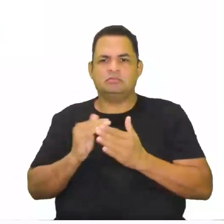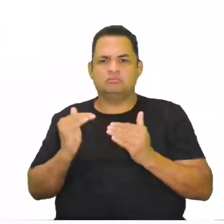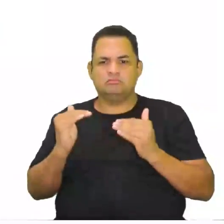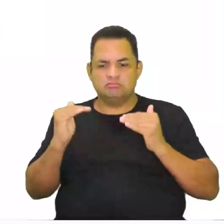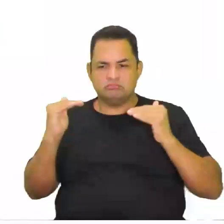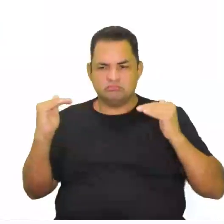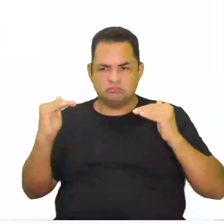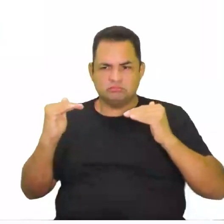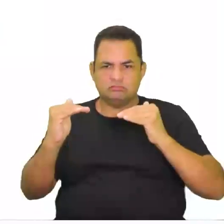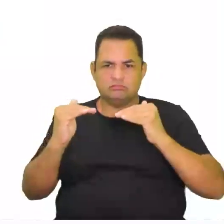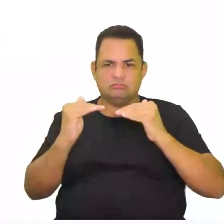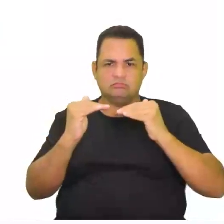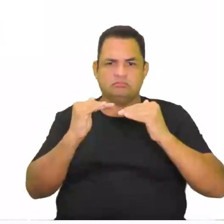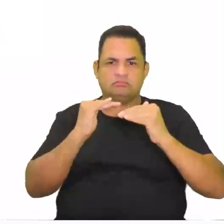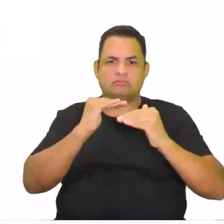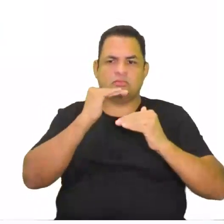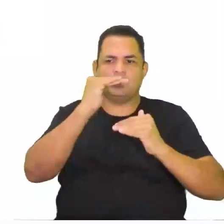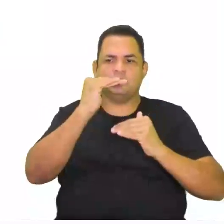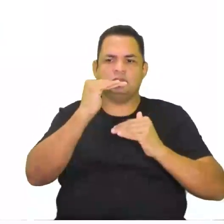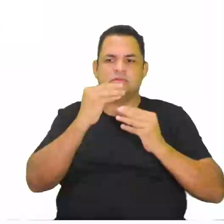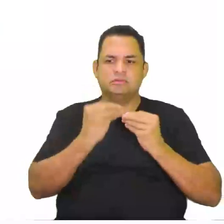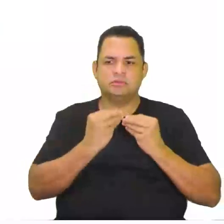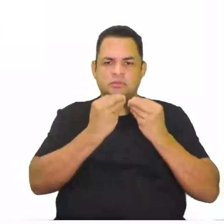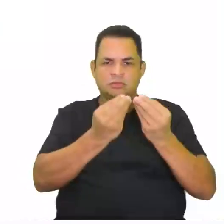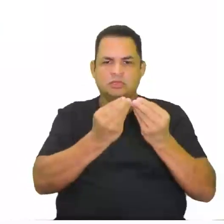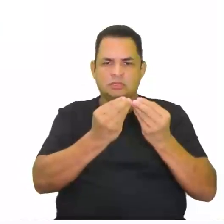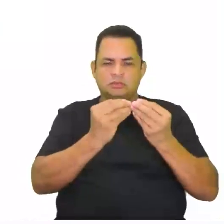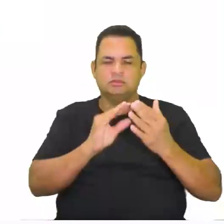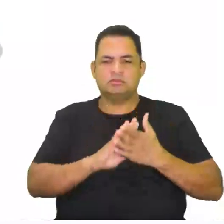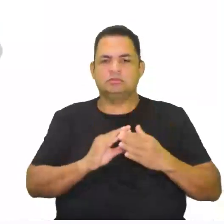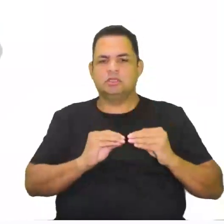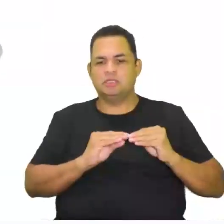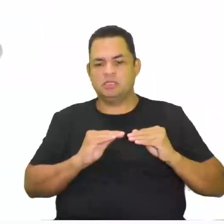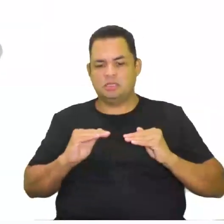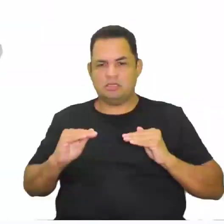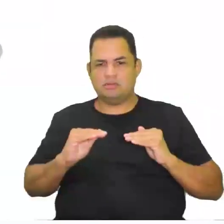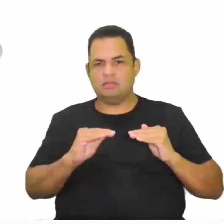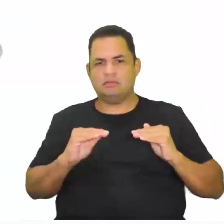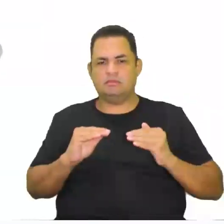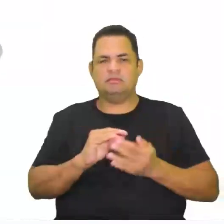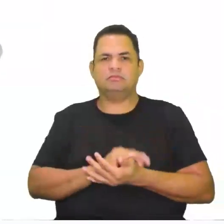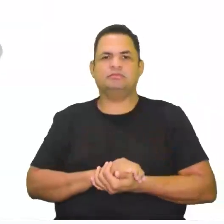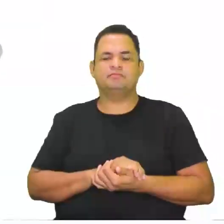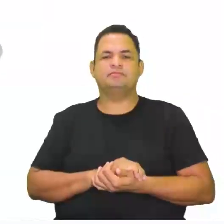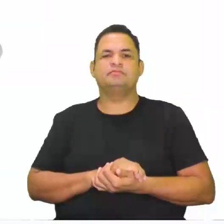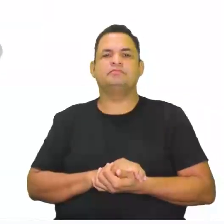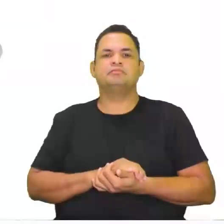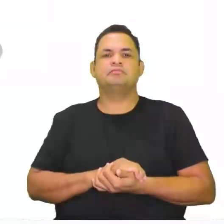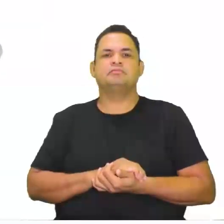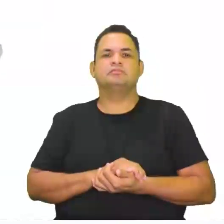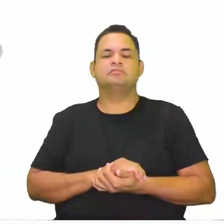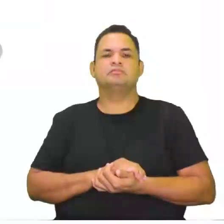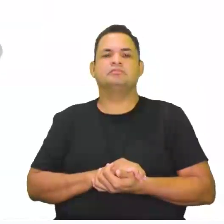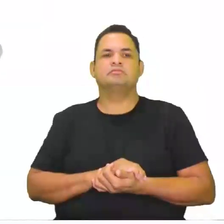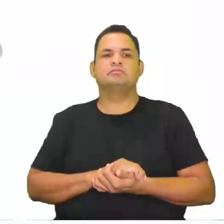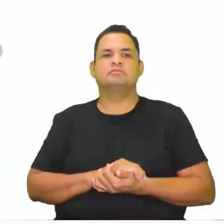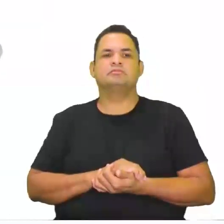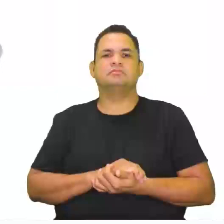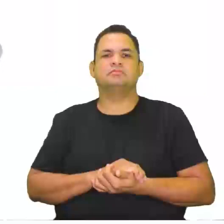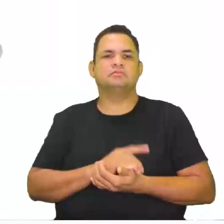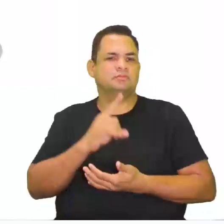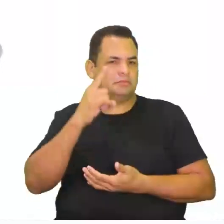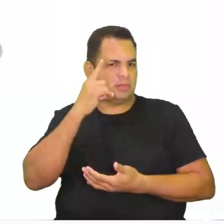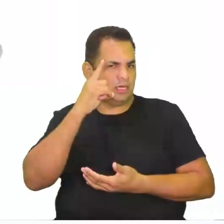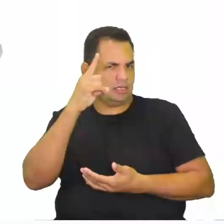que nivelada à disponibilidade de matéria-prima. E aqui, para a gente ter uma